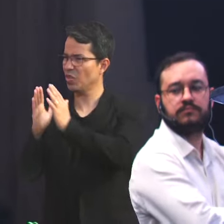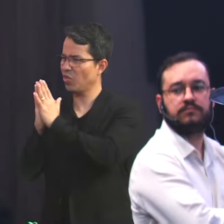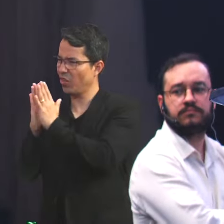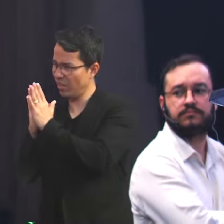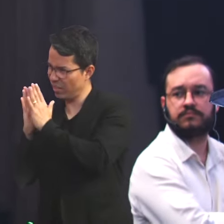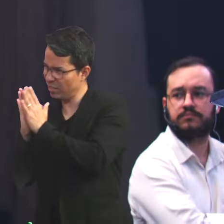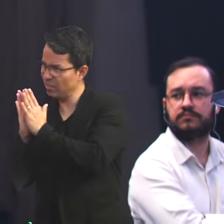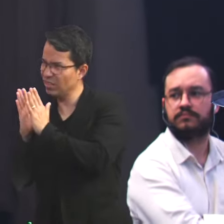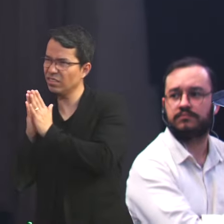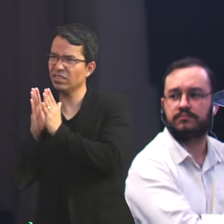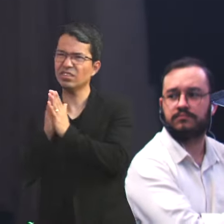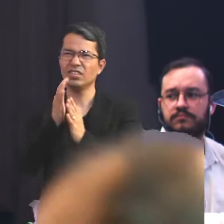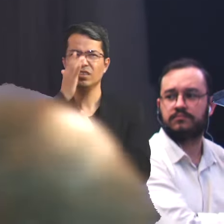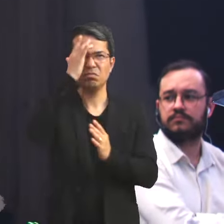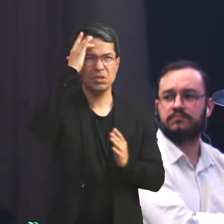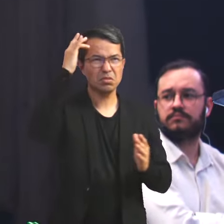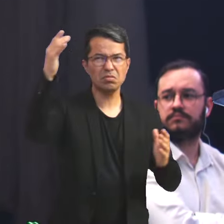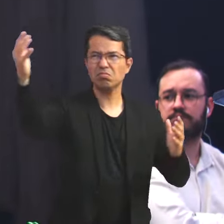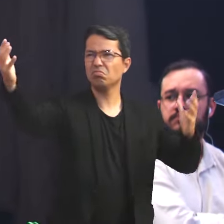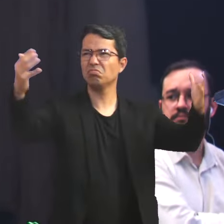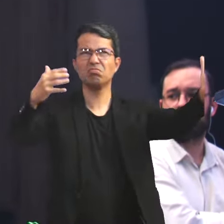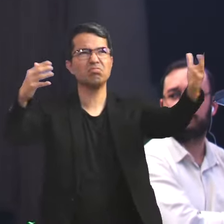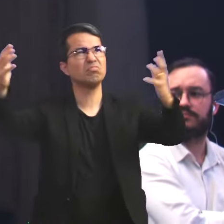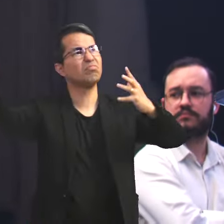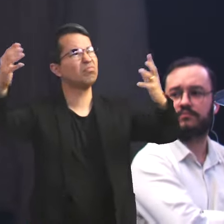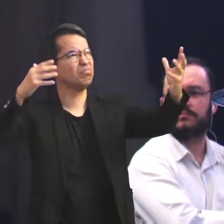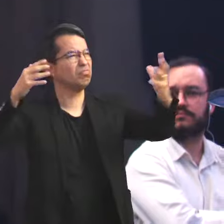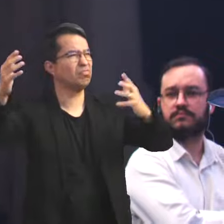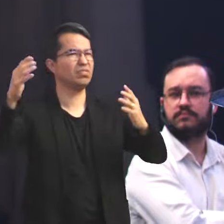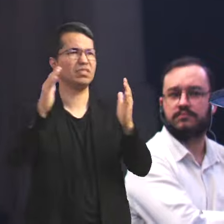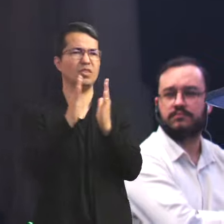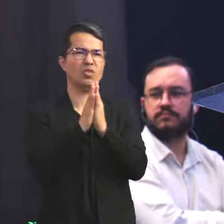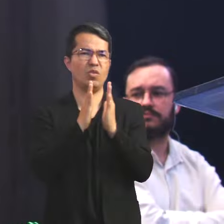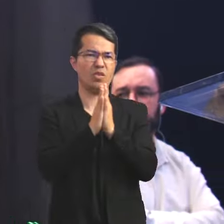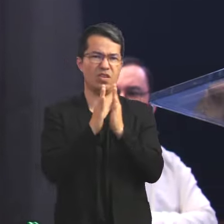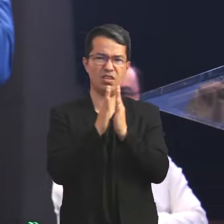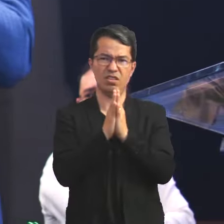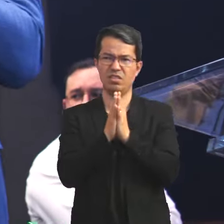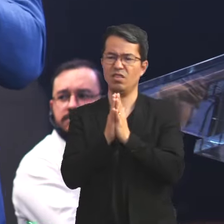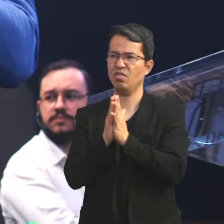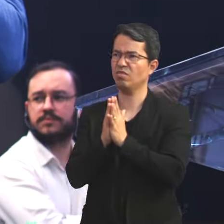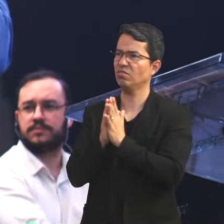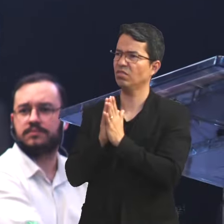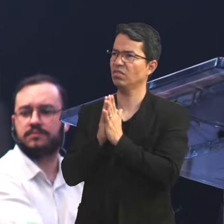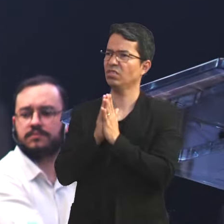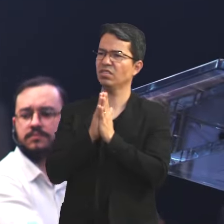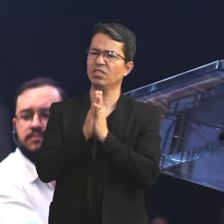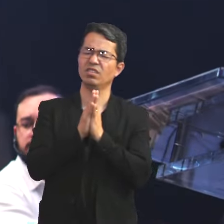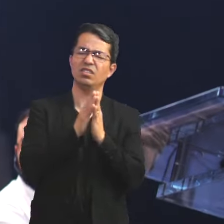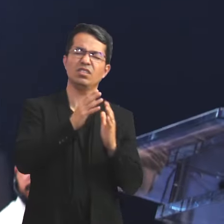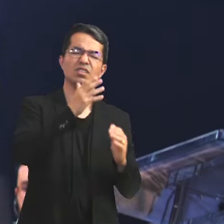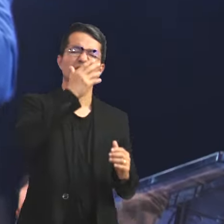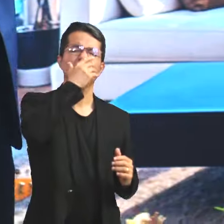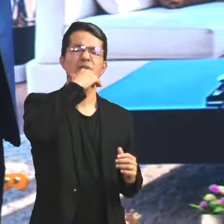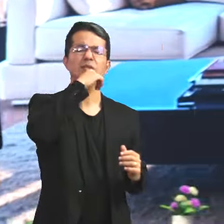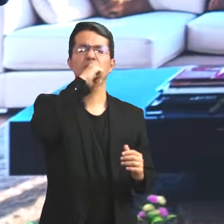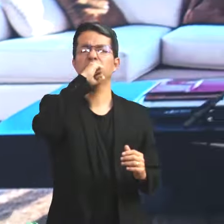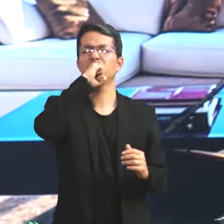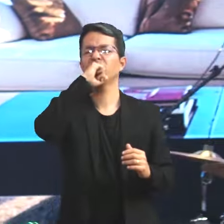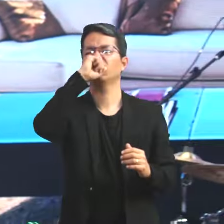chegando vários irmãos isso quero orar pai querido eu quero